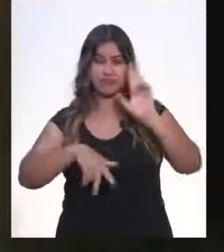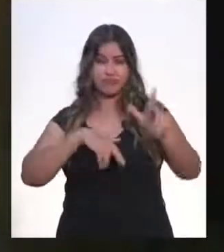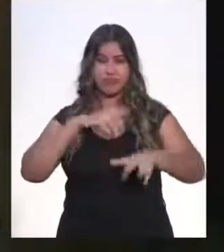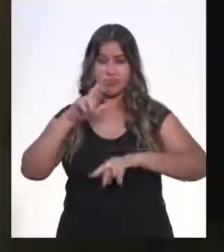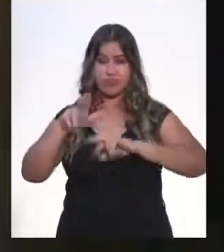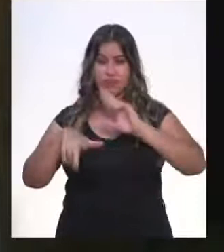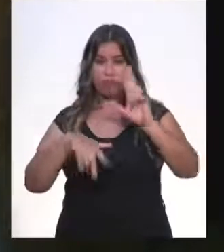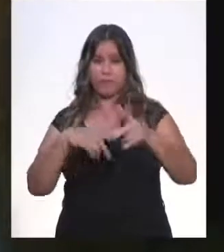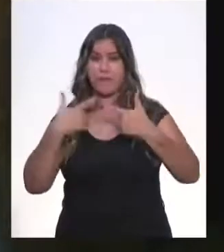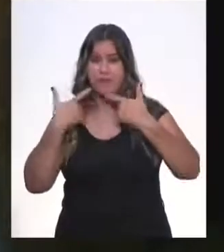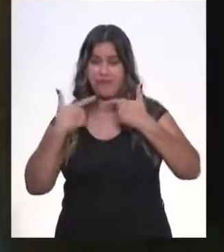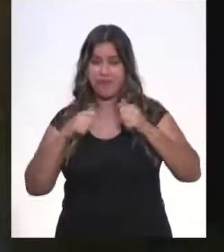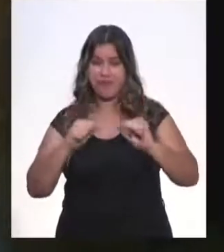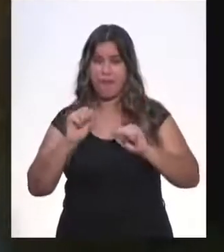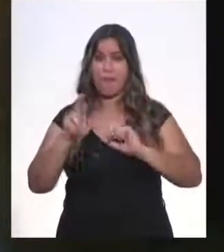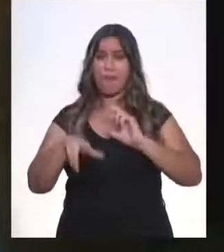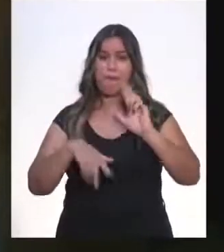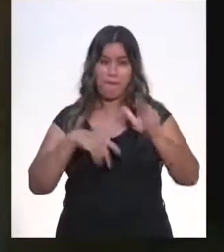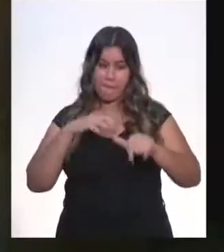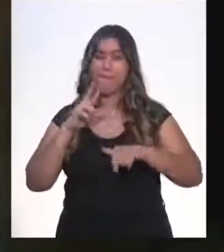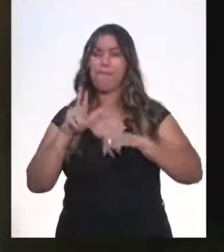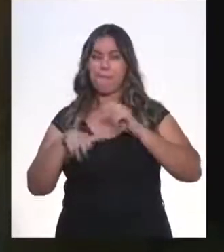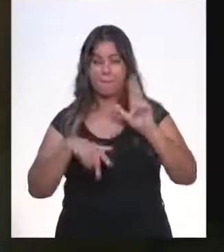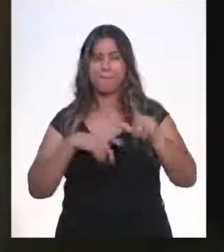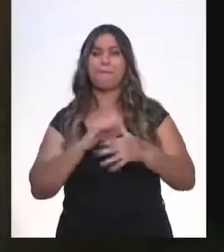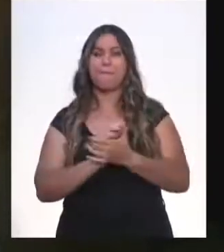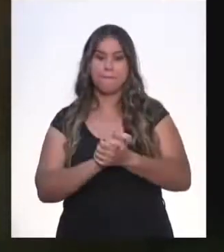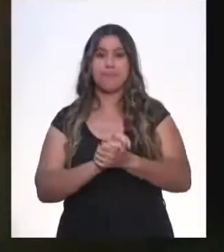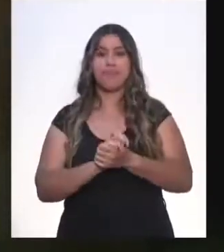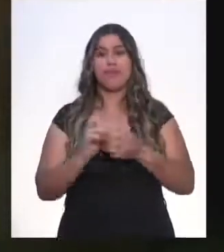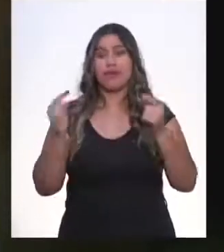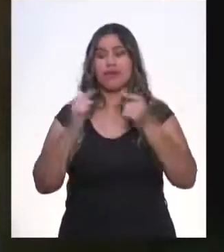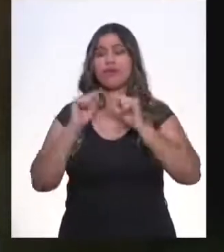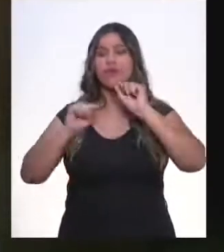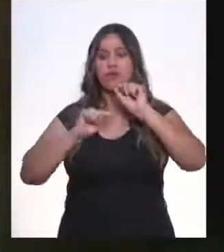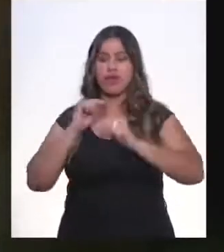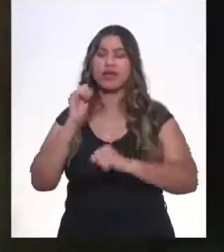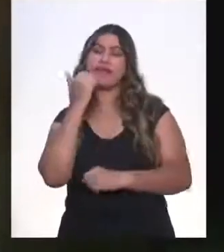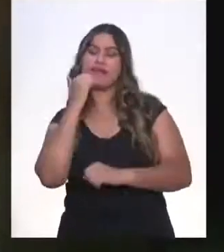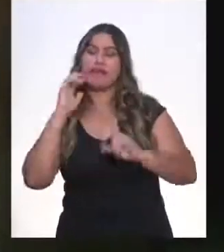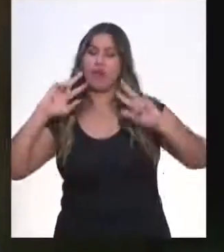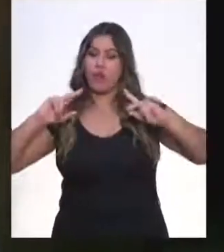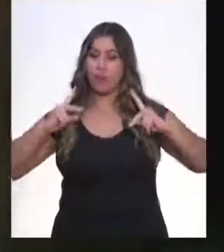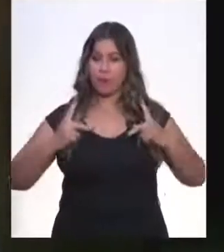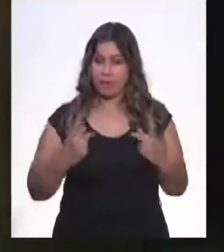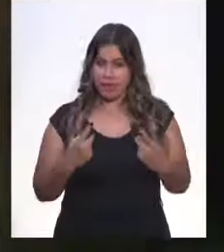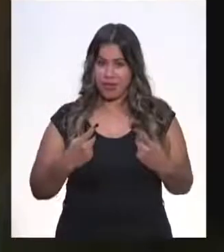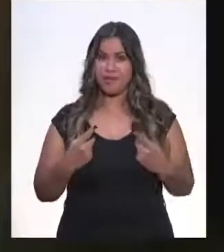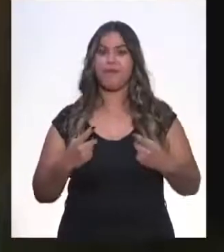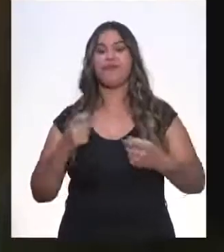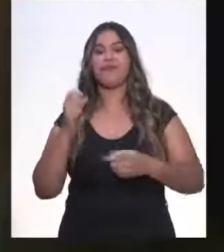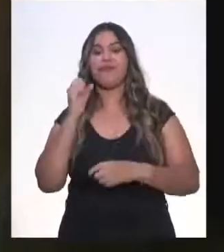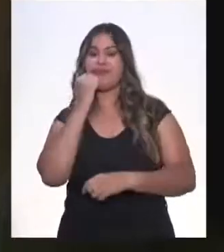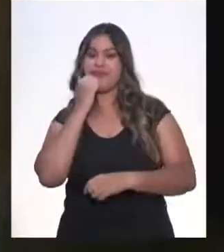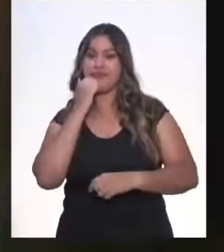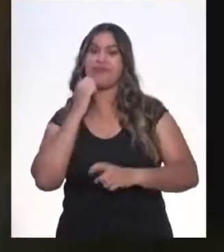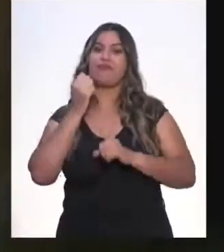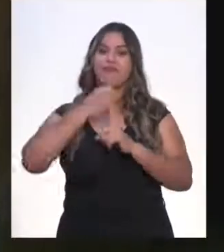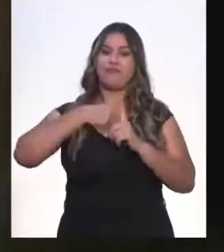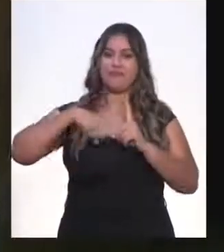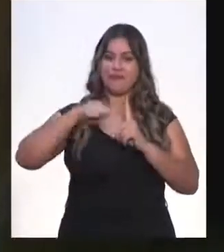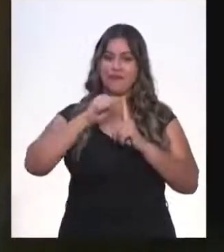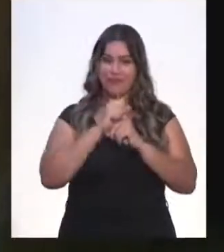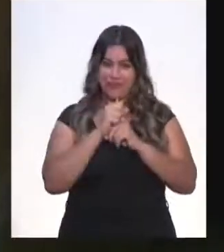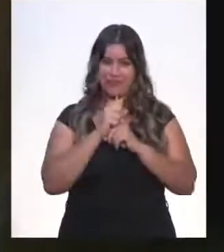diferentes linguagens que a gente encontra nas áreas de ciências humanas, nas áreas de ciências sociais e, claro, naturalmente,